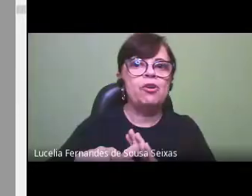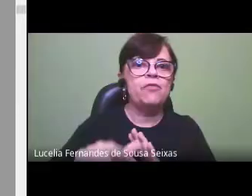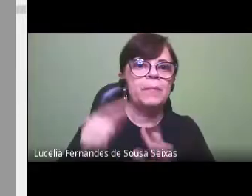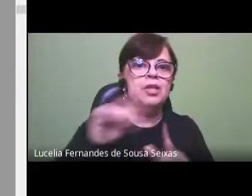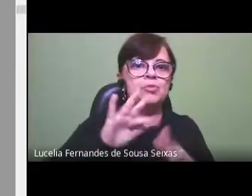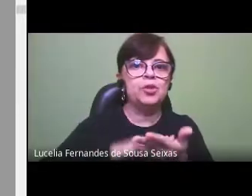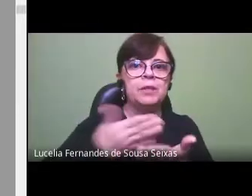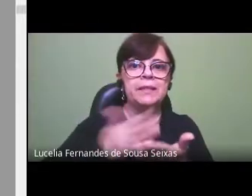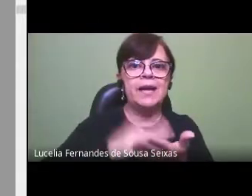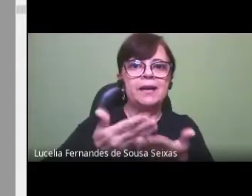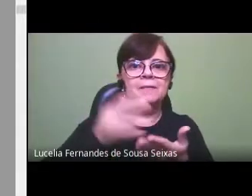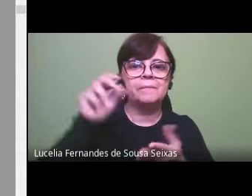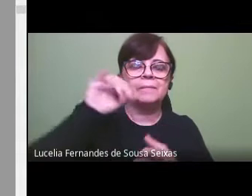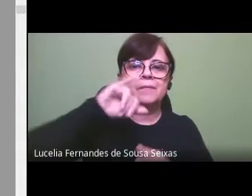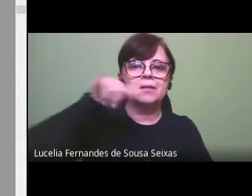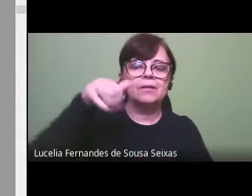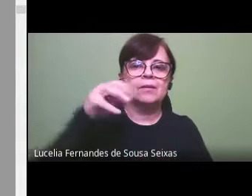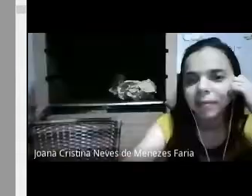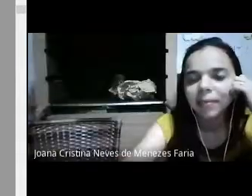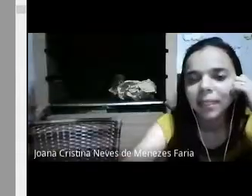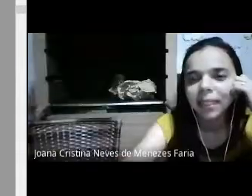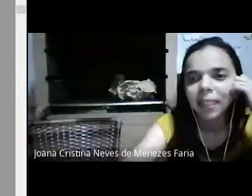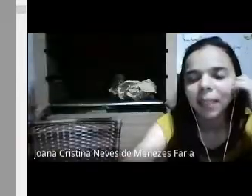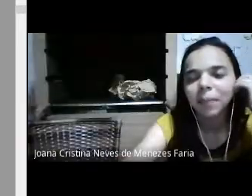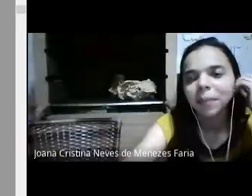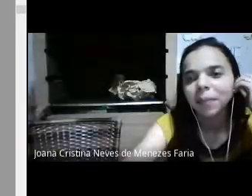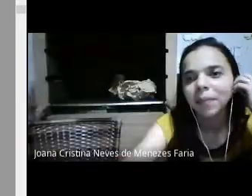Pode fazer novamente para eu interpretar?